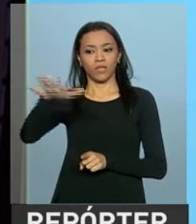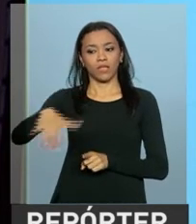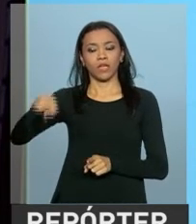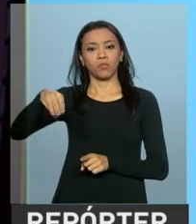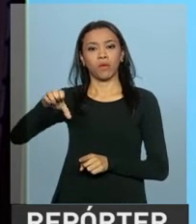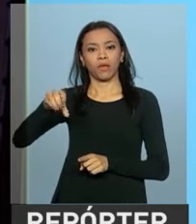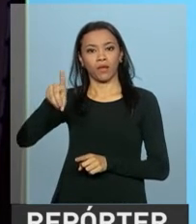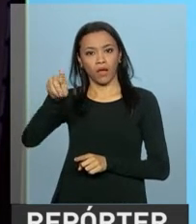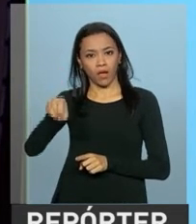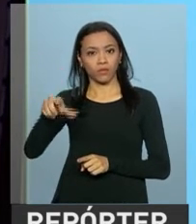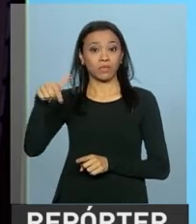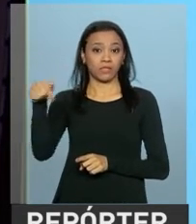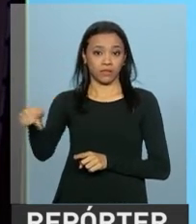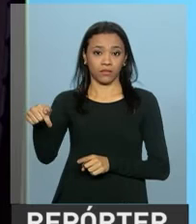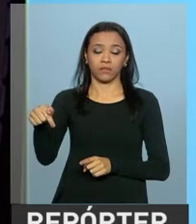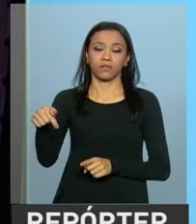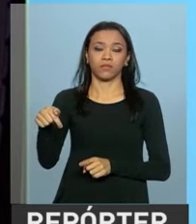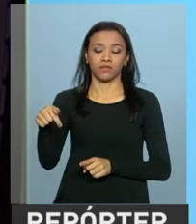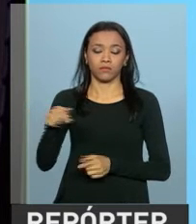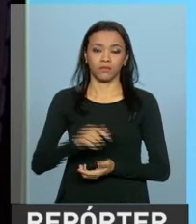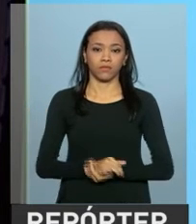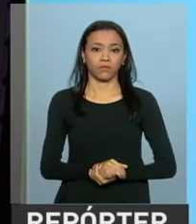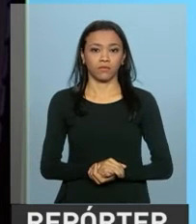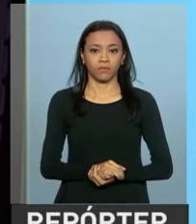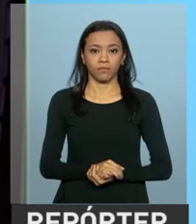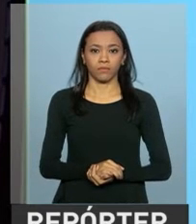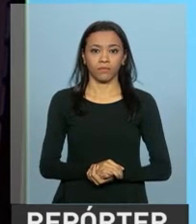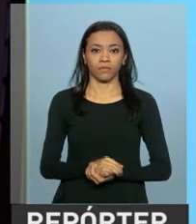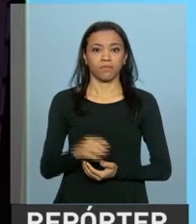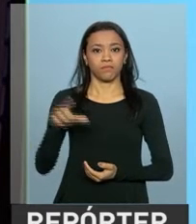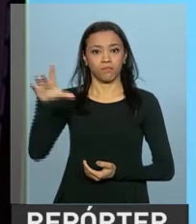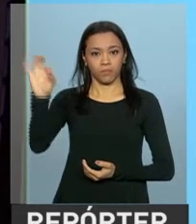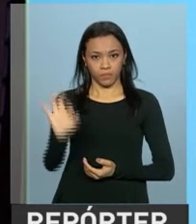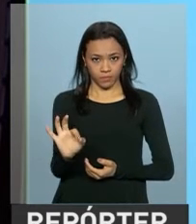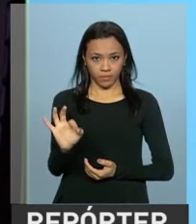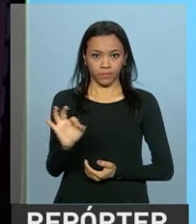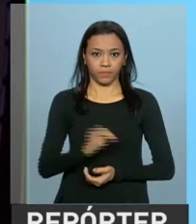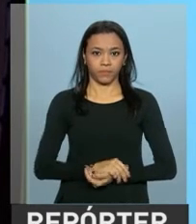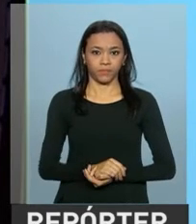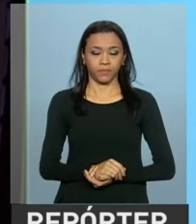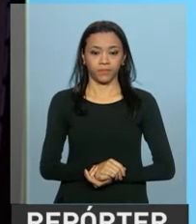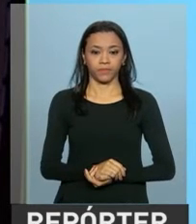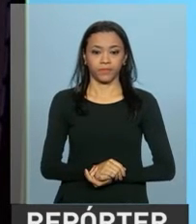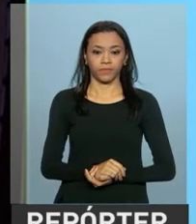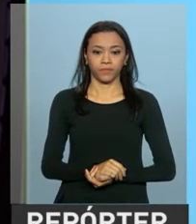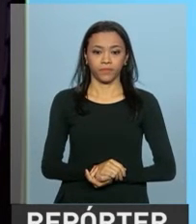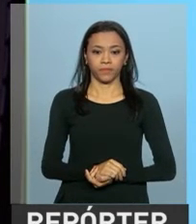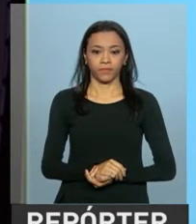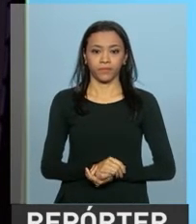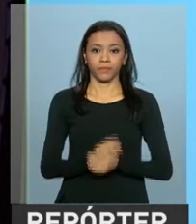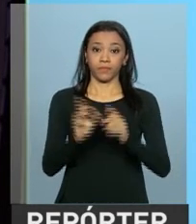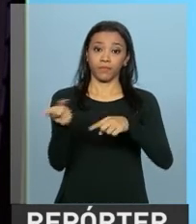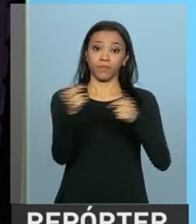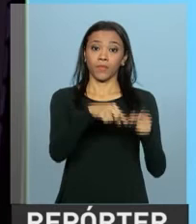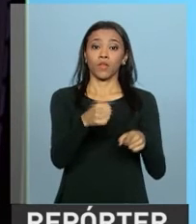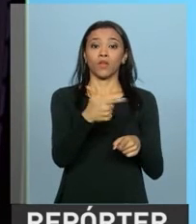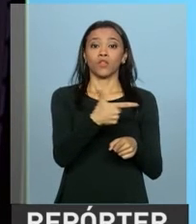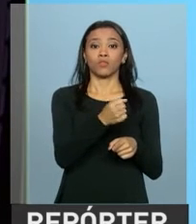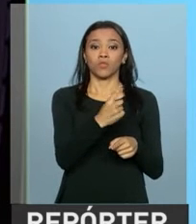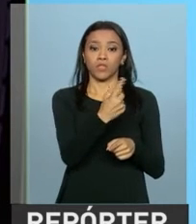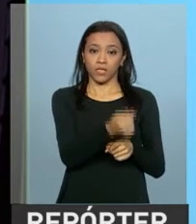7%. Para